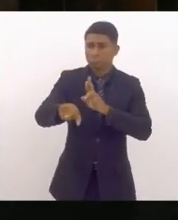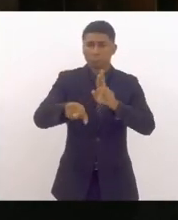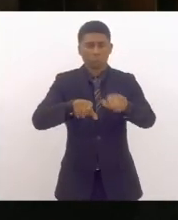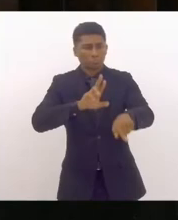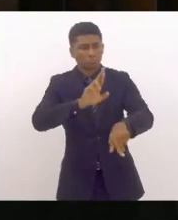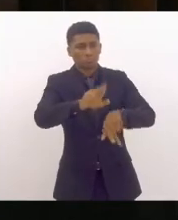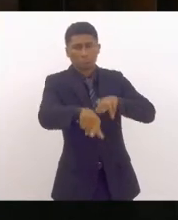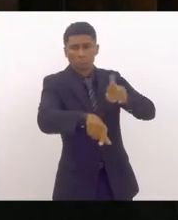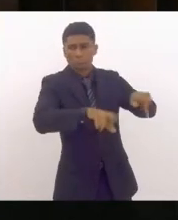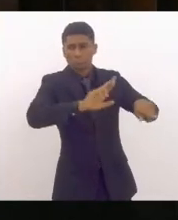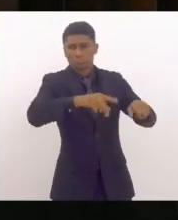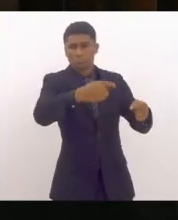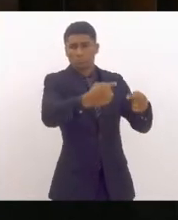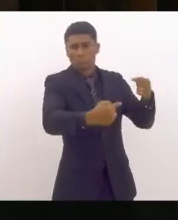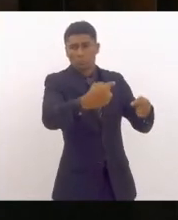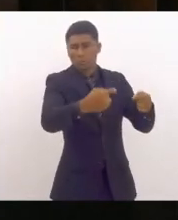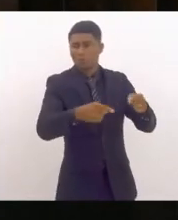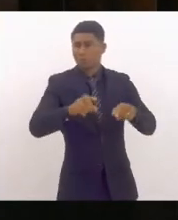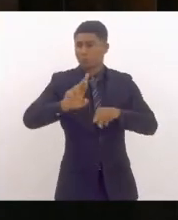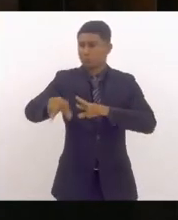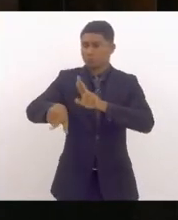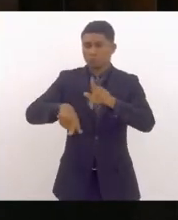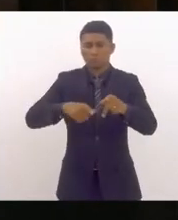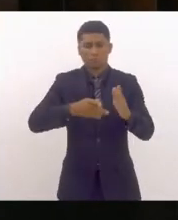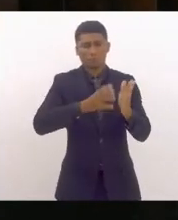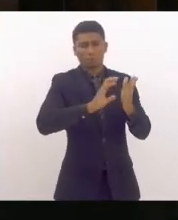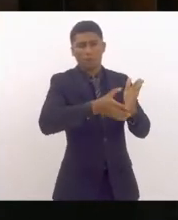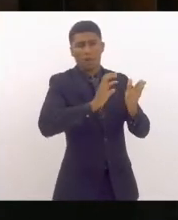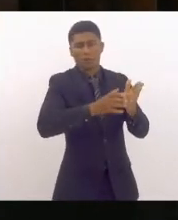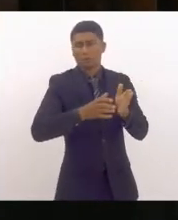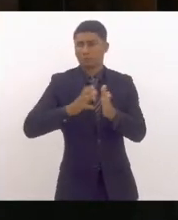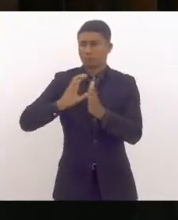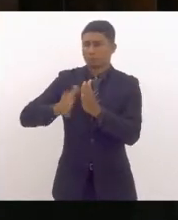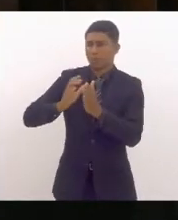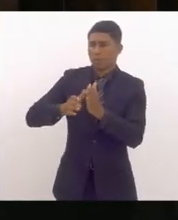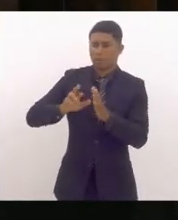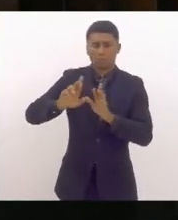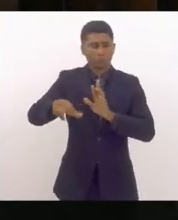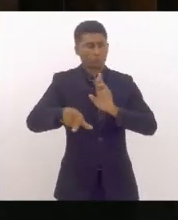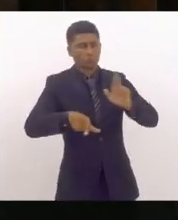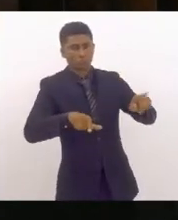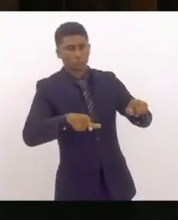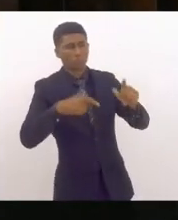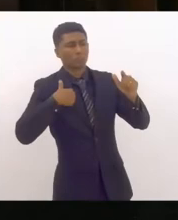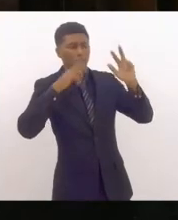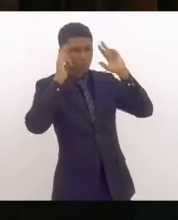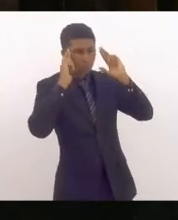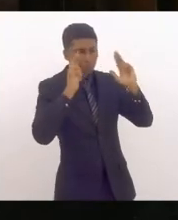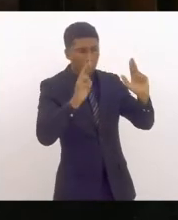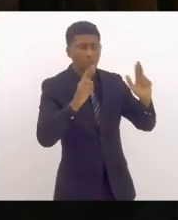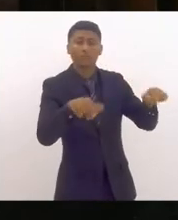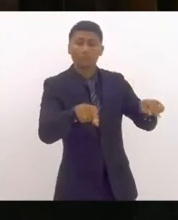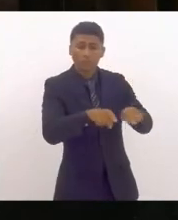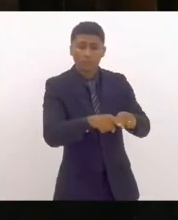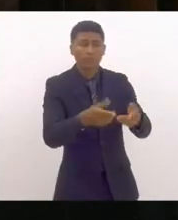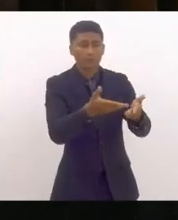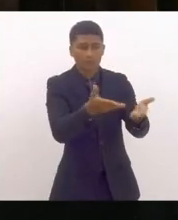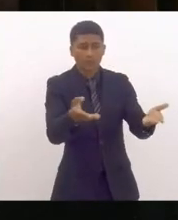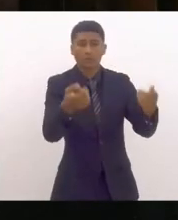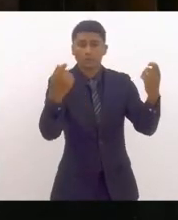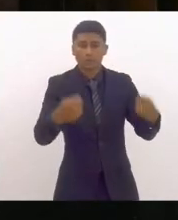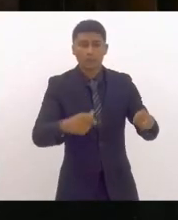outro gosto na política uma preferência partidária Oi e a pessoa também tem que respeitar os meus direitos